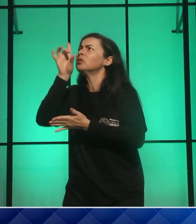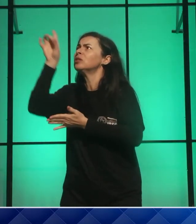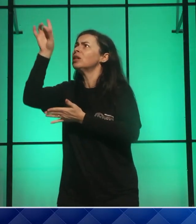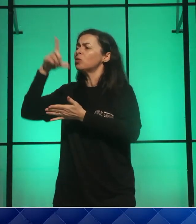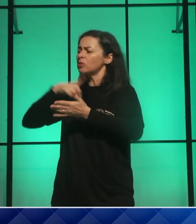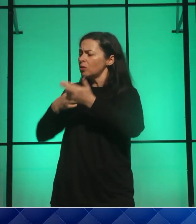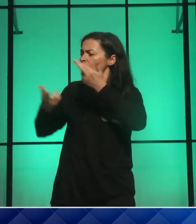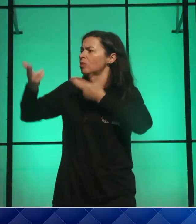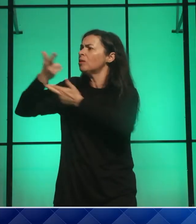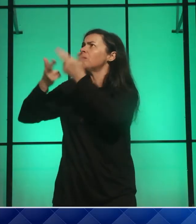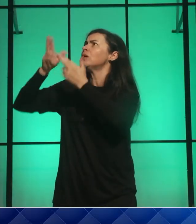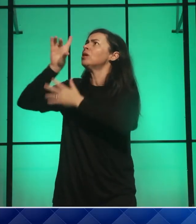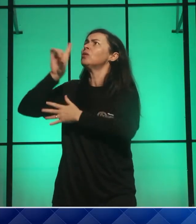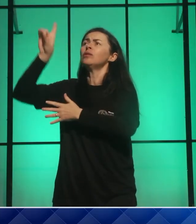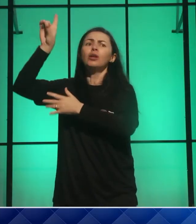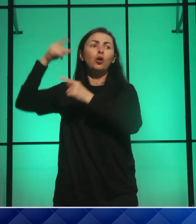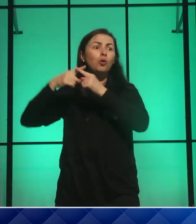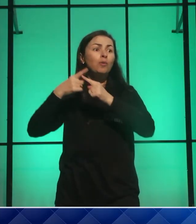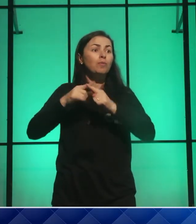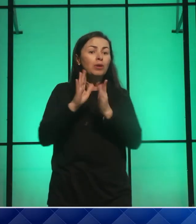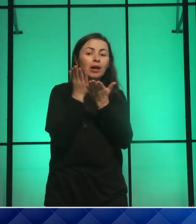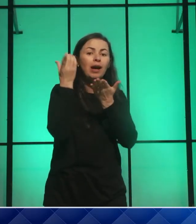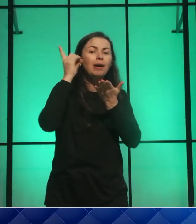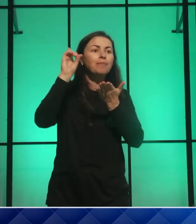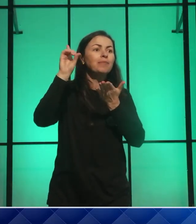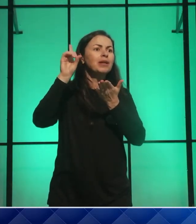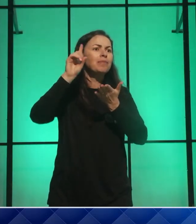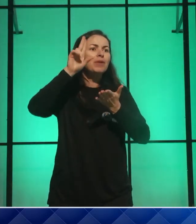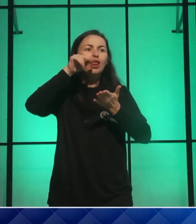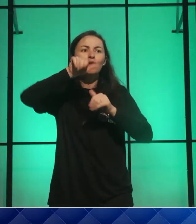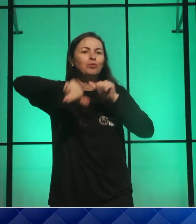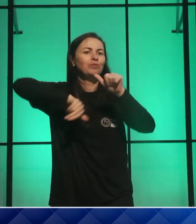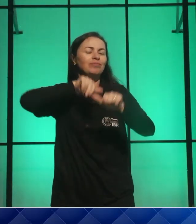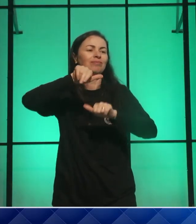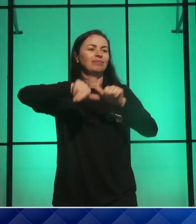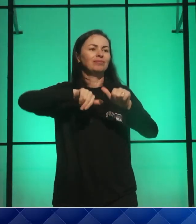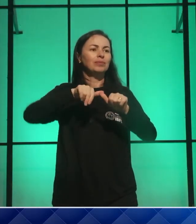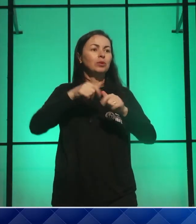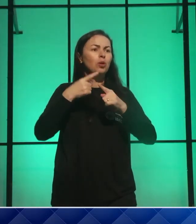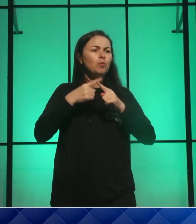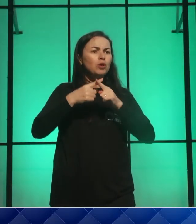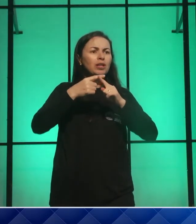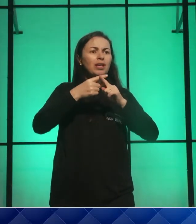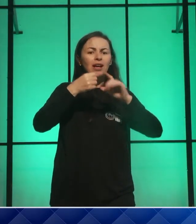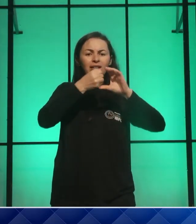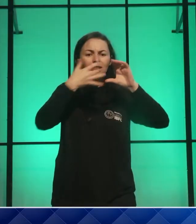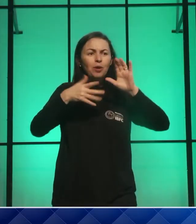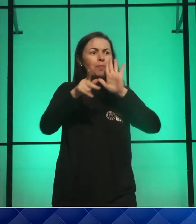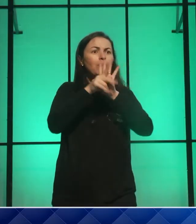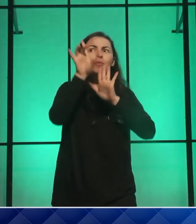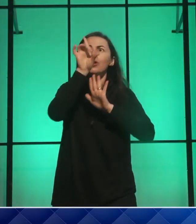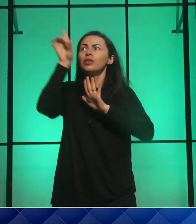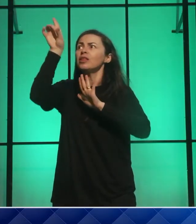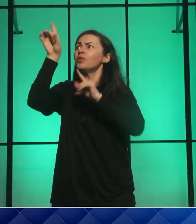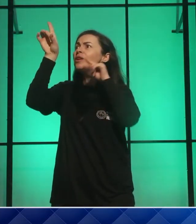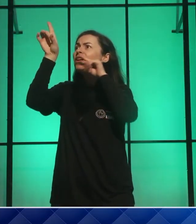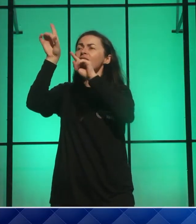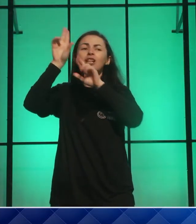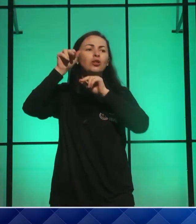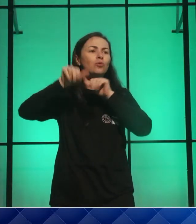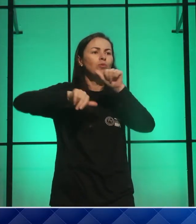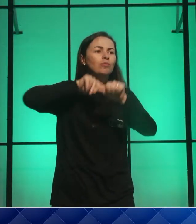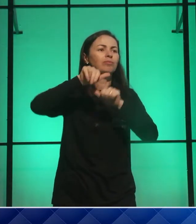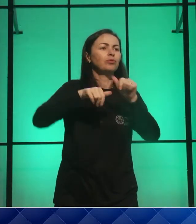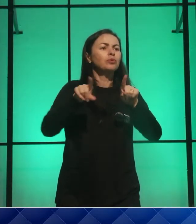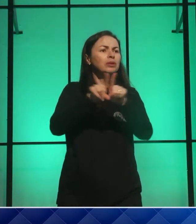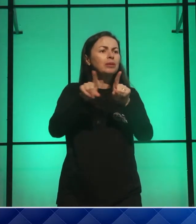esse Deus. Porque a palavra do nosso Deus nunca muda. O caráter do nosso Deus nunca muda. E